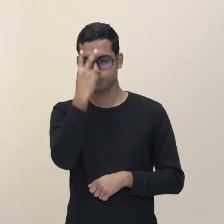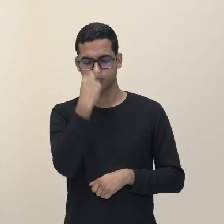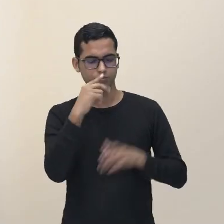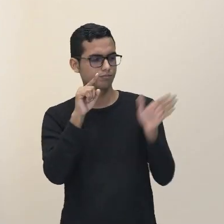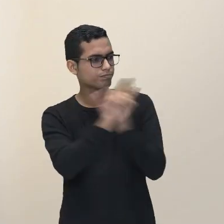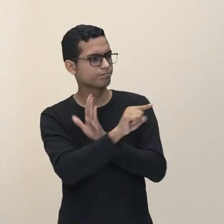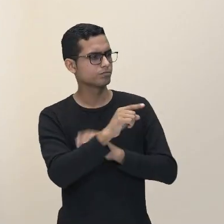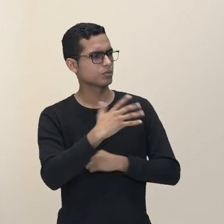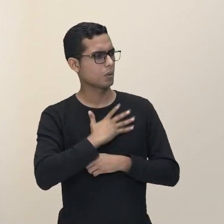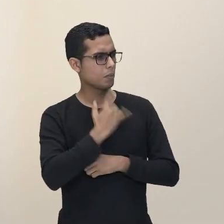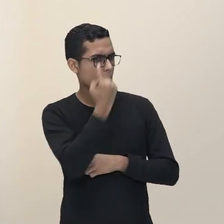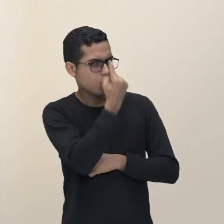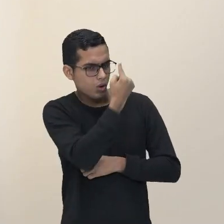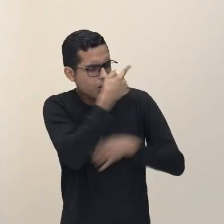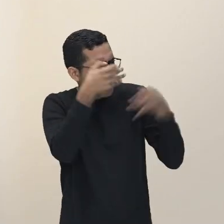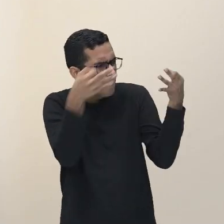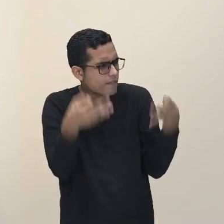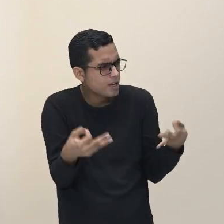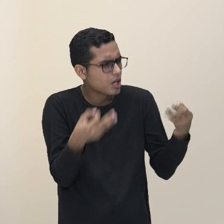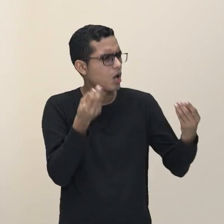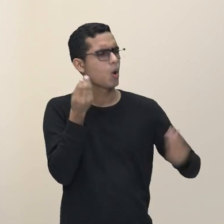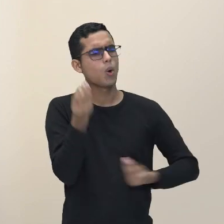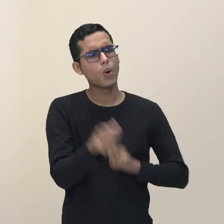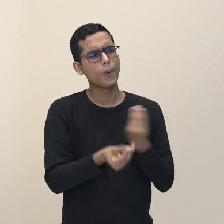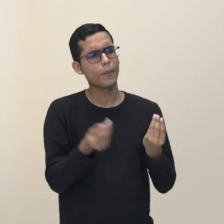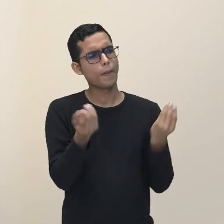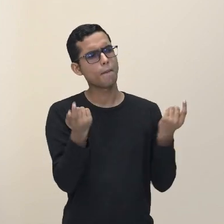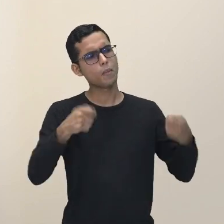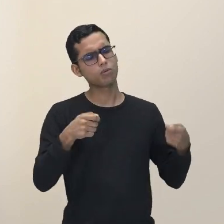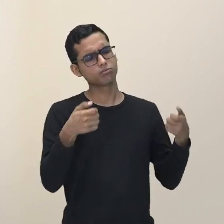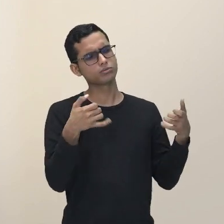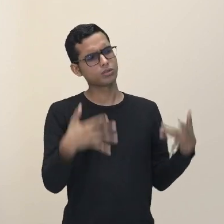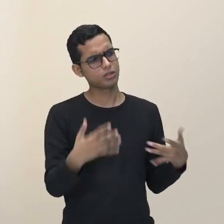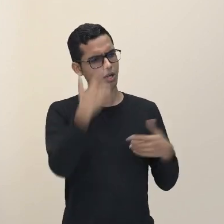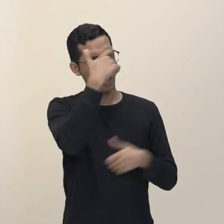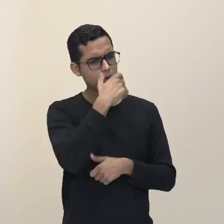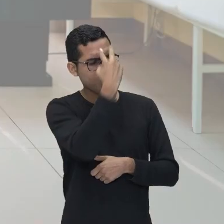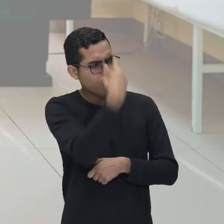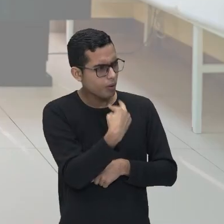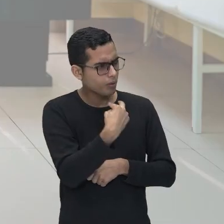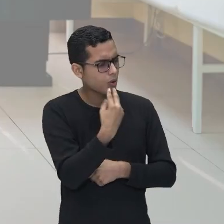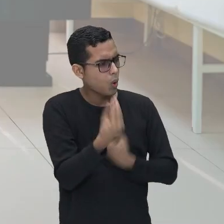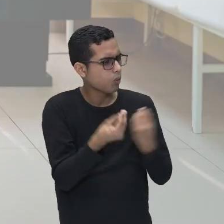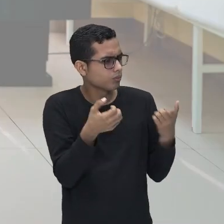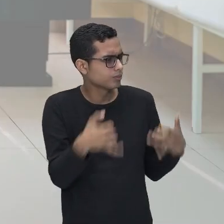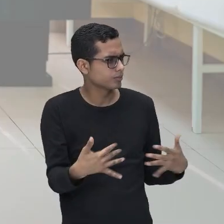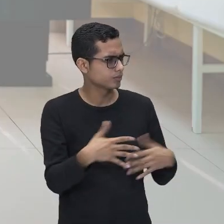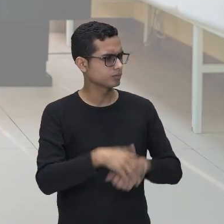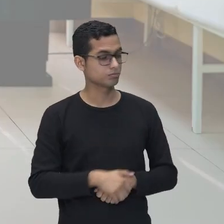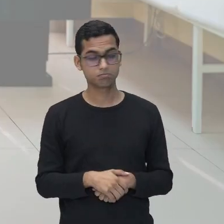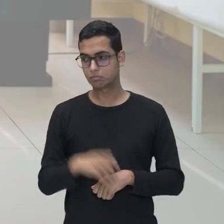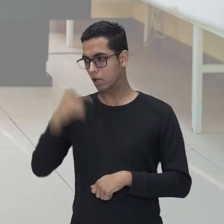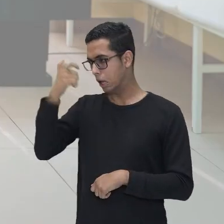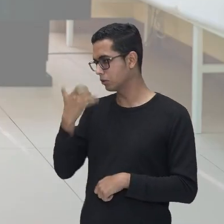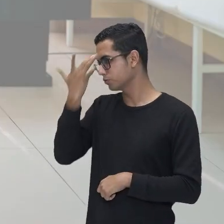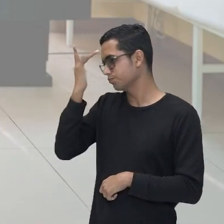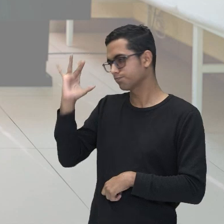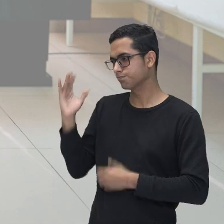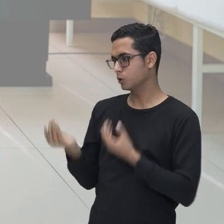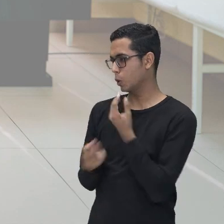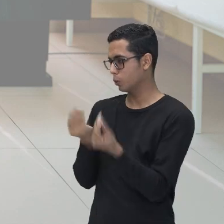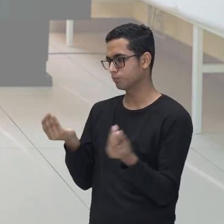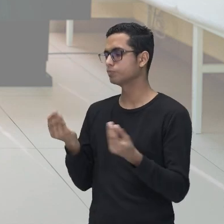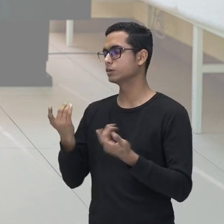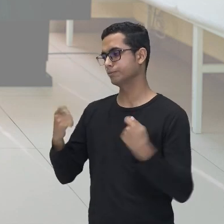os meus olhos estão perfeitos, como dizem então porque estou cego? Por enquanto não lhe sei dizer.